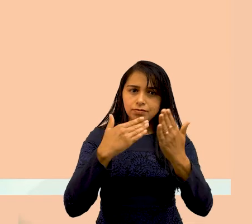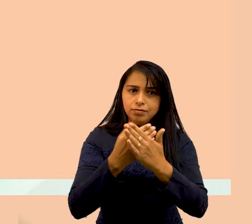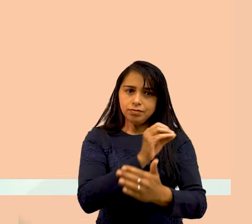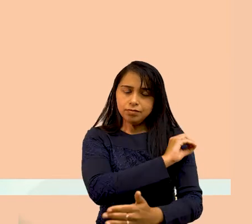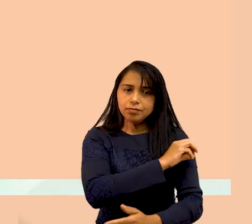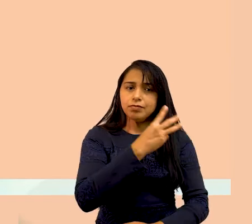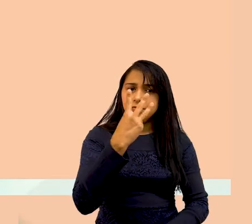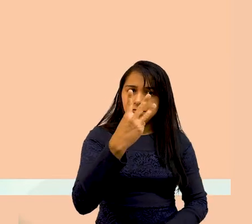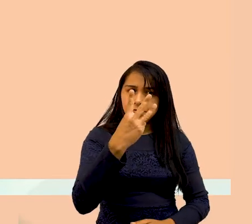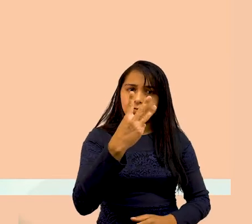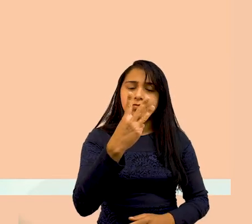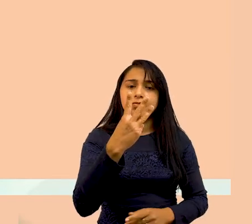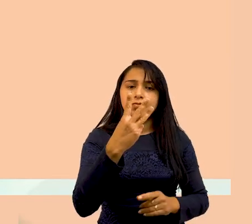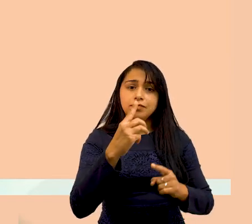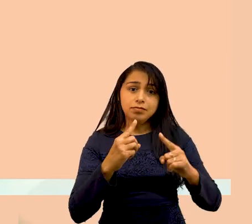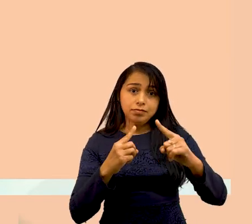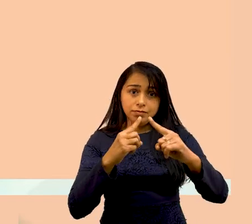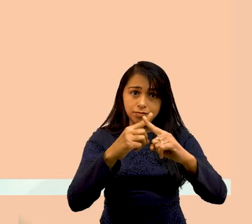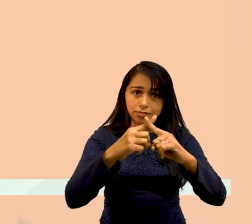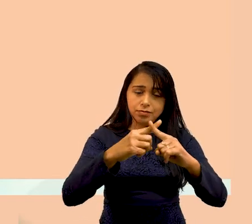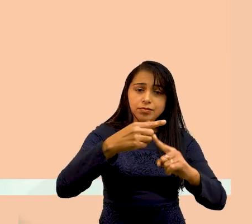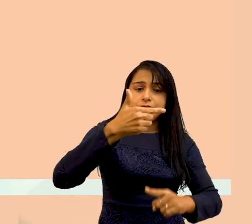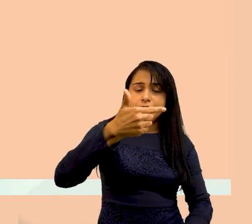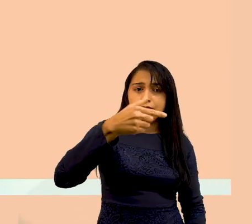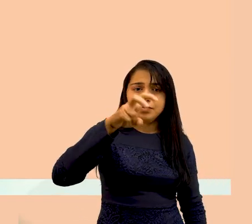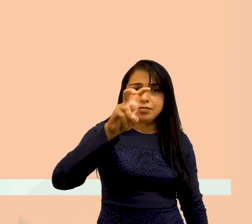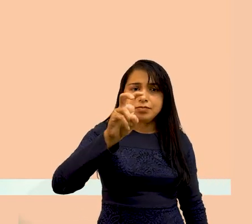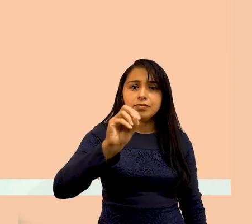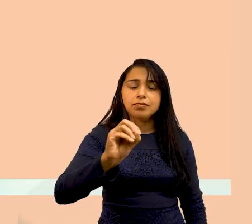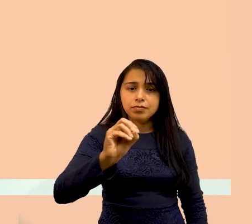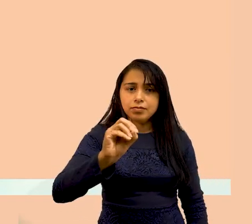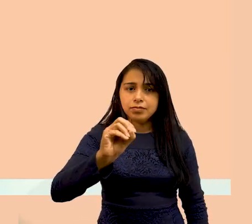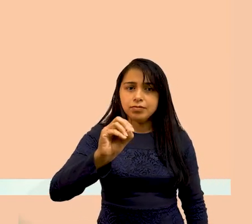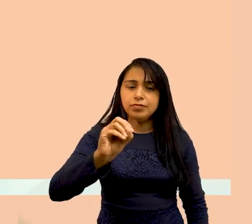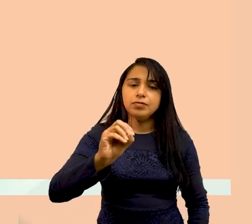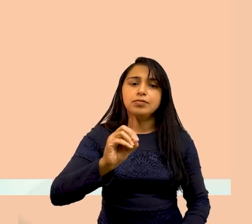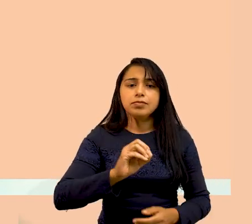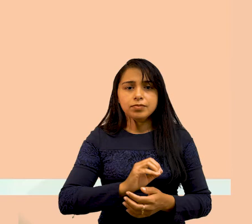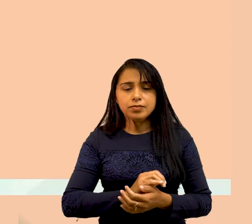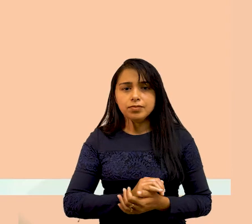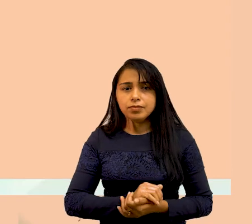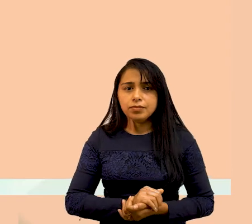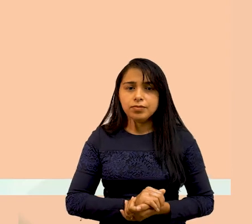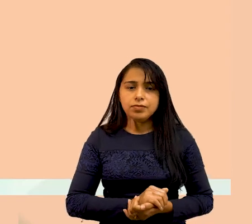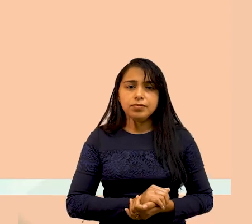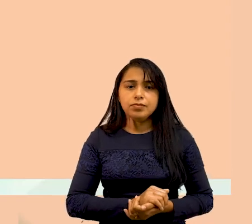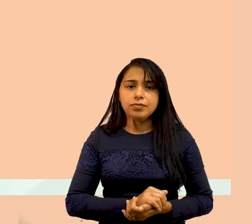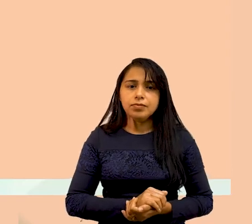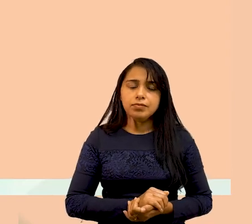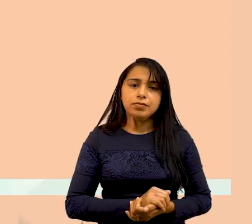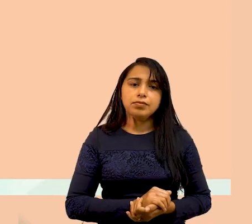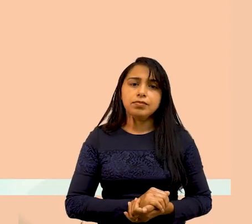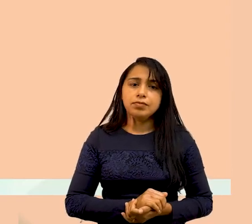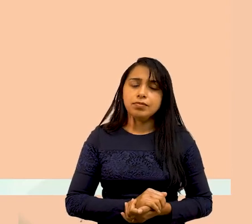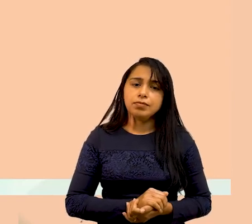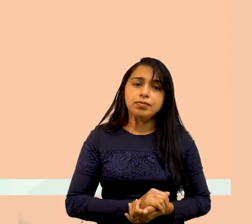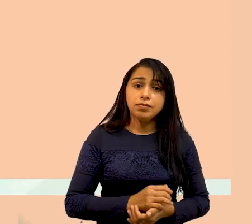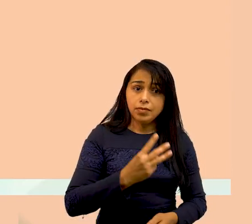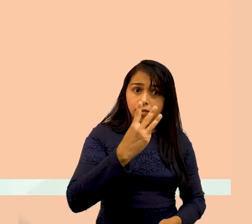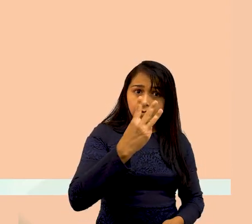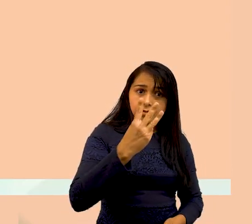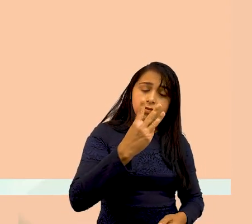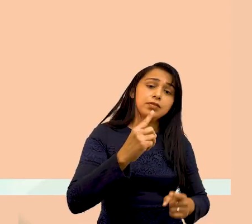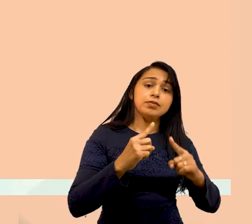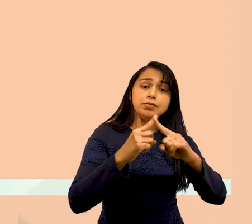foram construídas 3 creches, cada um é 250. Então, vou multiplicar por 250. Se